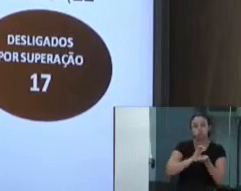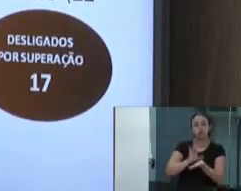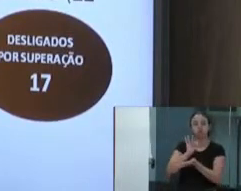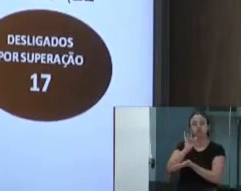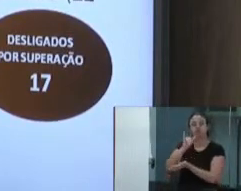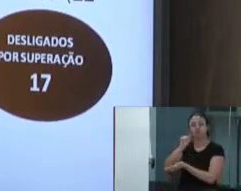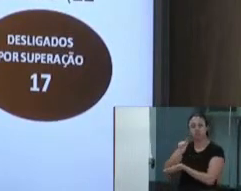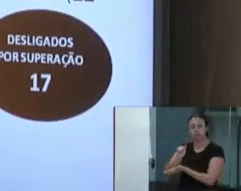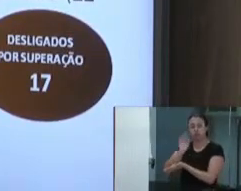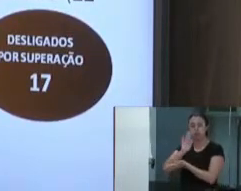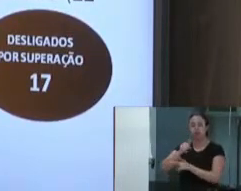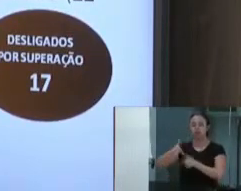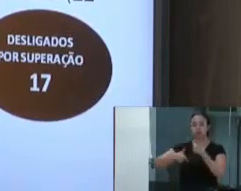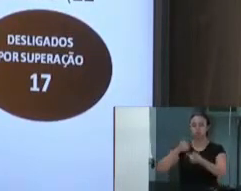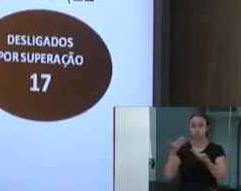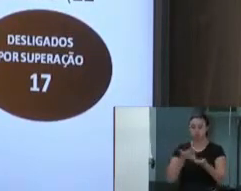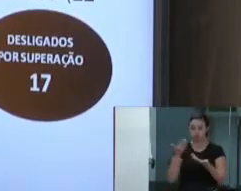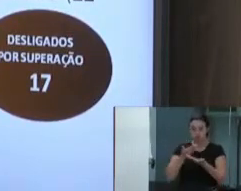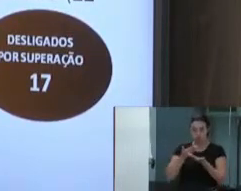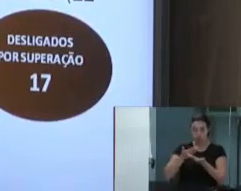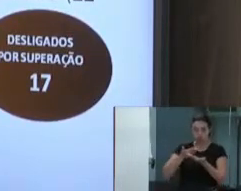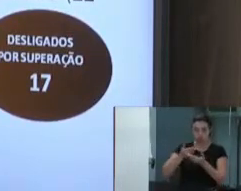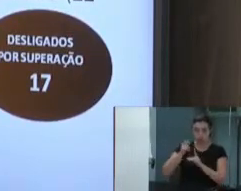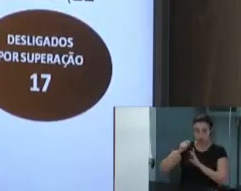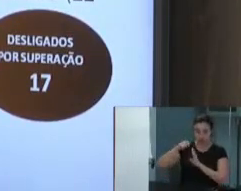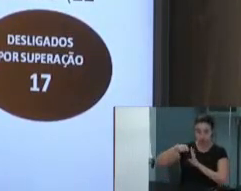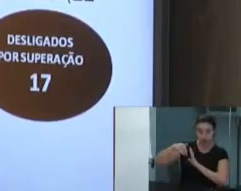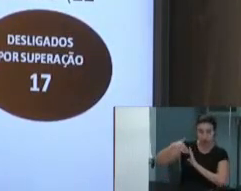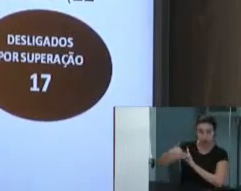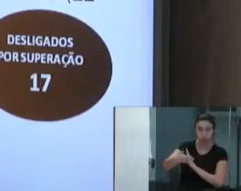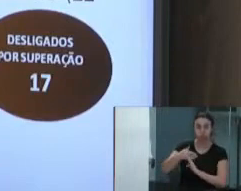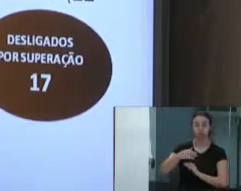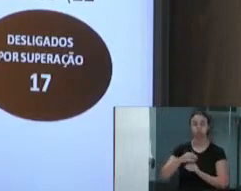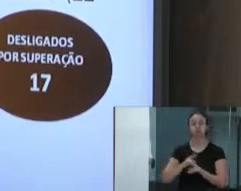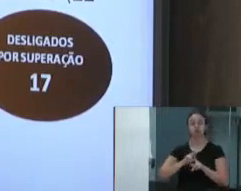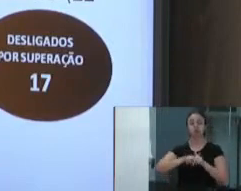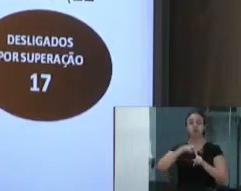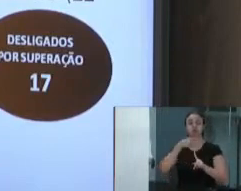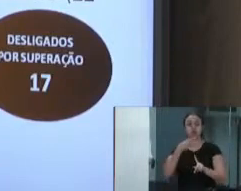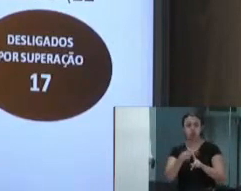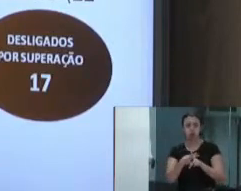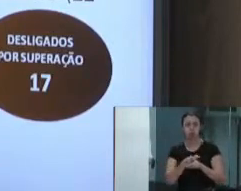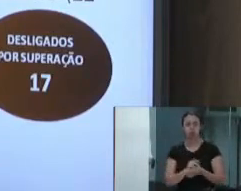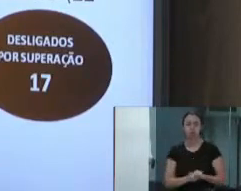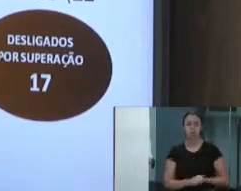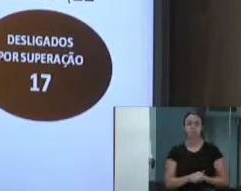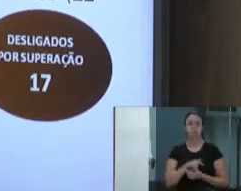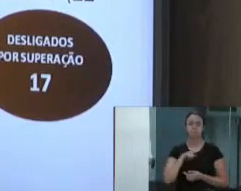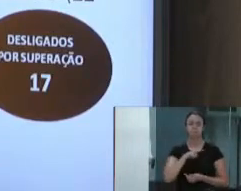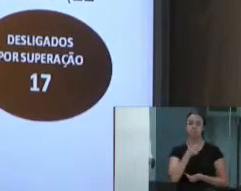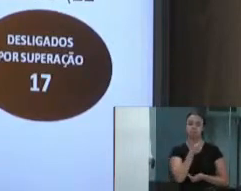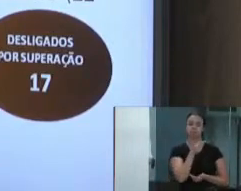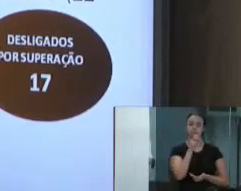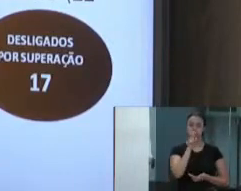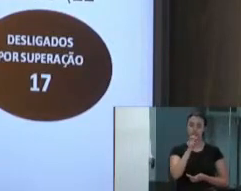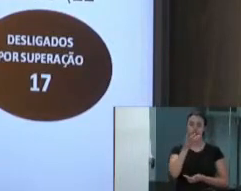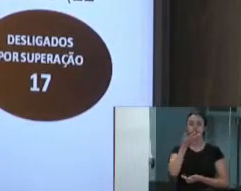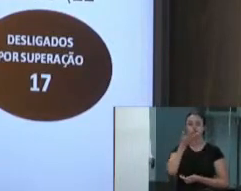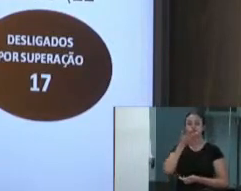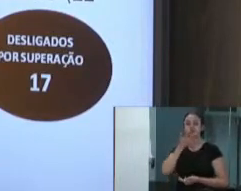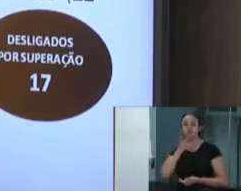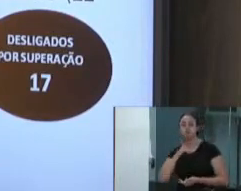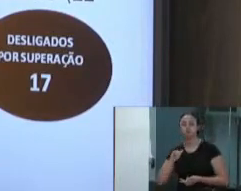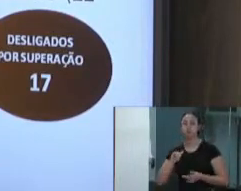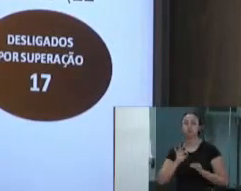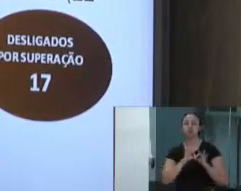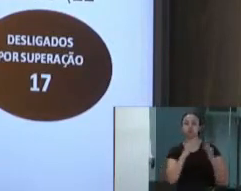mas é um serviço que, inclusive, agora para o segundo semestre, a gente ampliou, a gente dobrou a capacidade dele. Nós tivemos 25 crianças inseridas